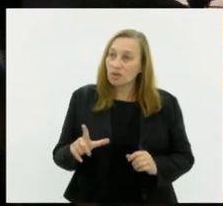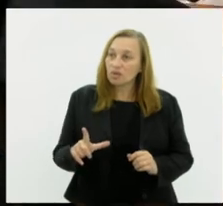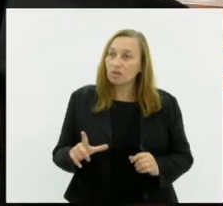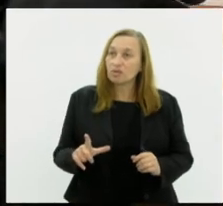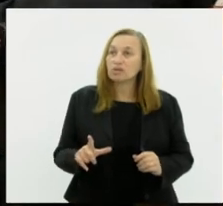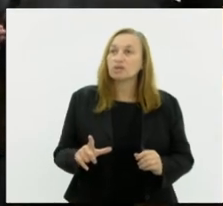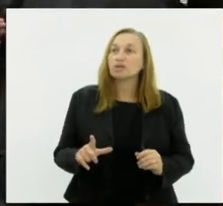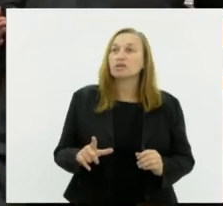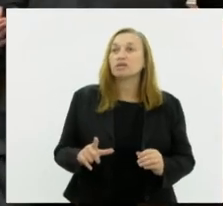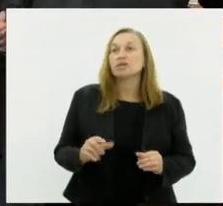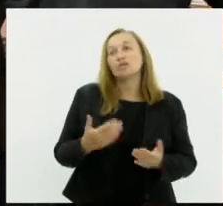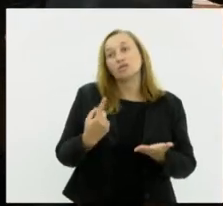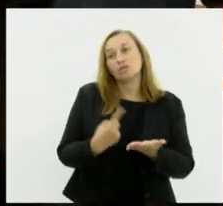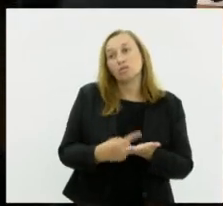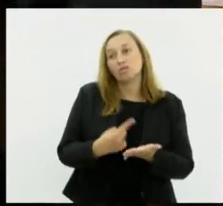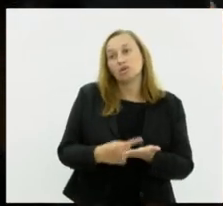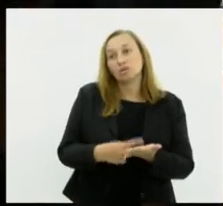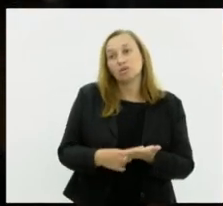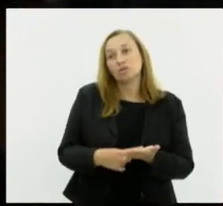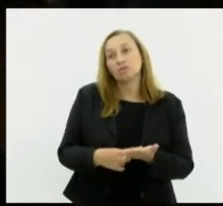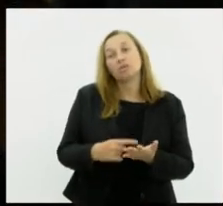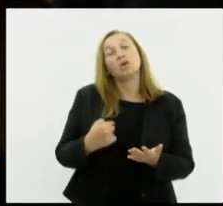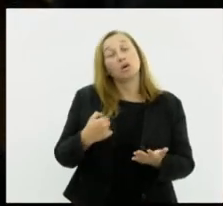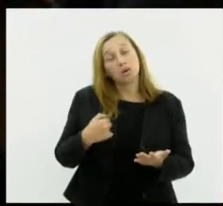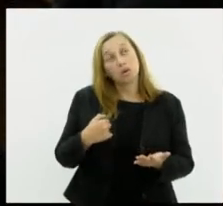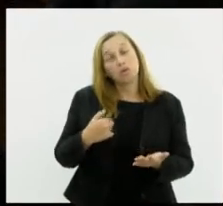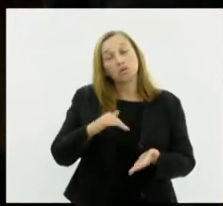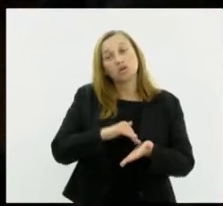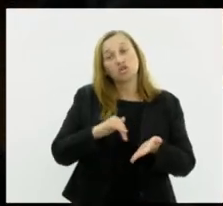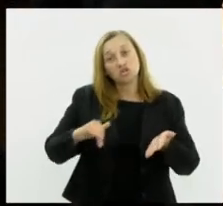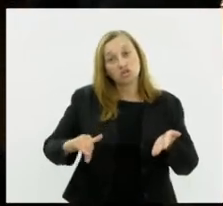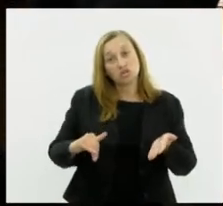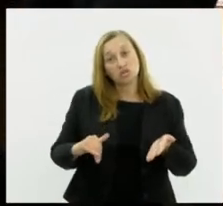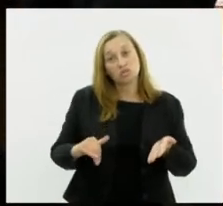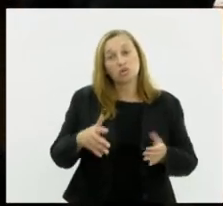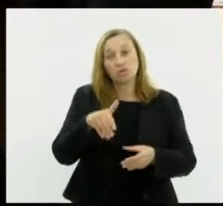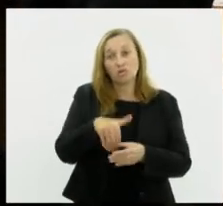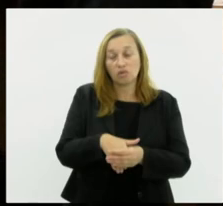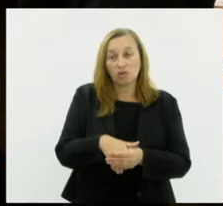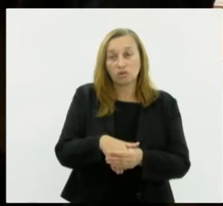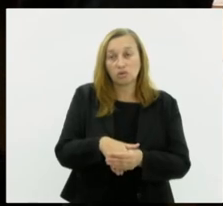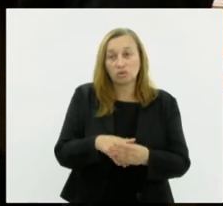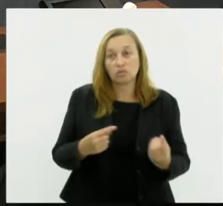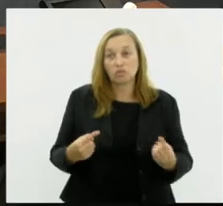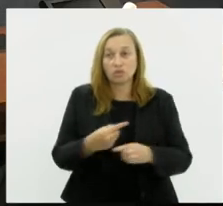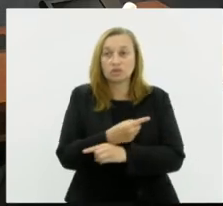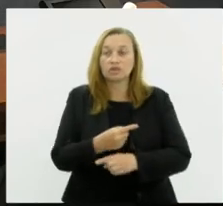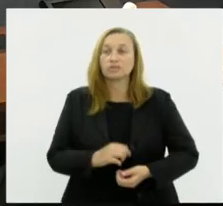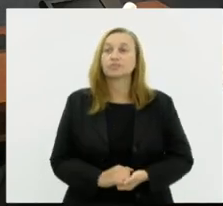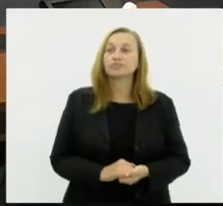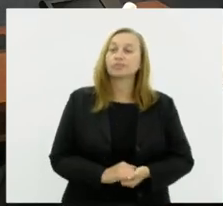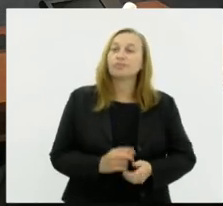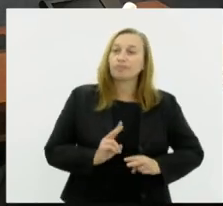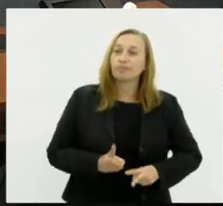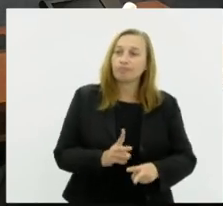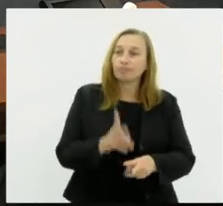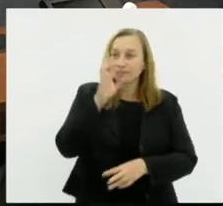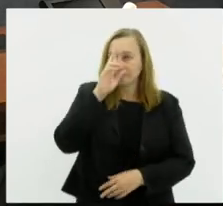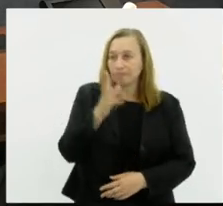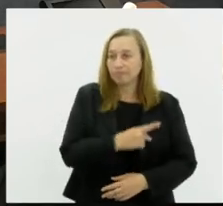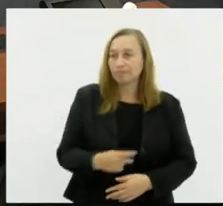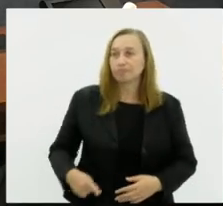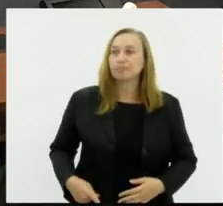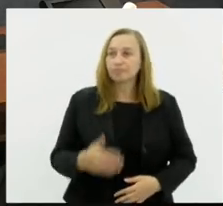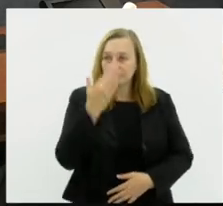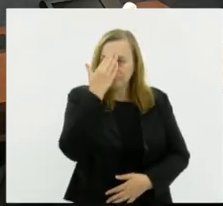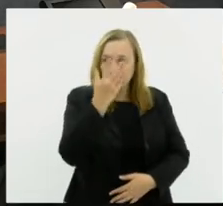do PSOL fez o acordo, eu retiro o meu voto divergente. Pode continuar, então, presidente.